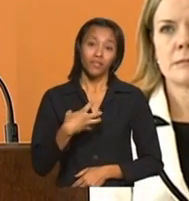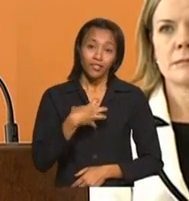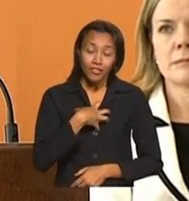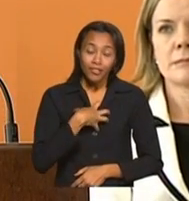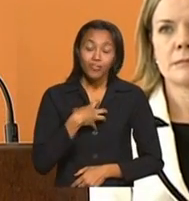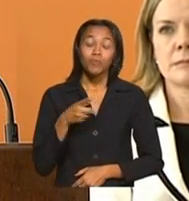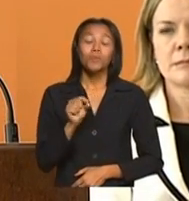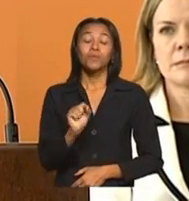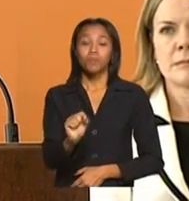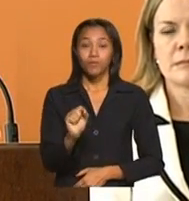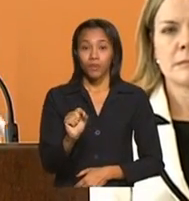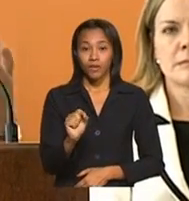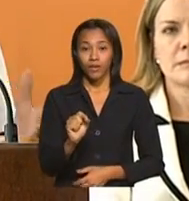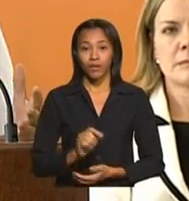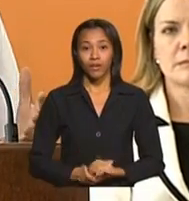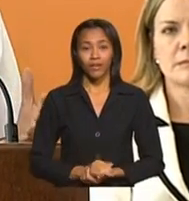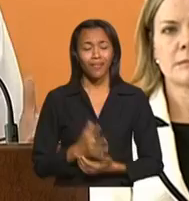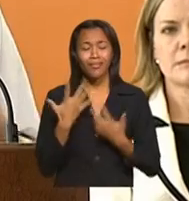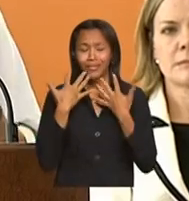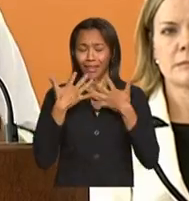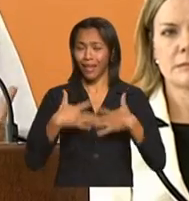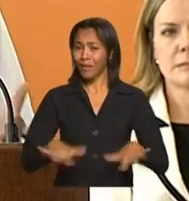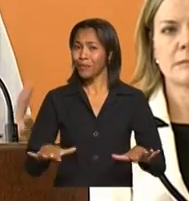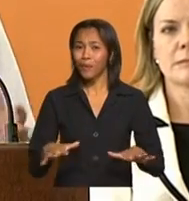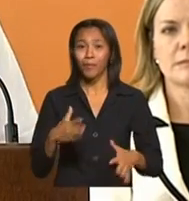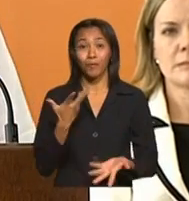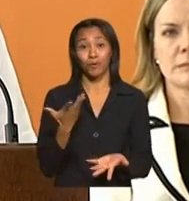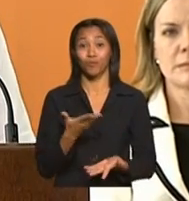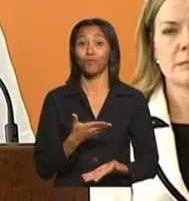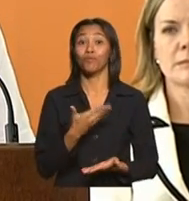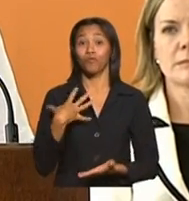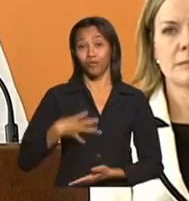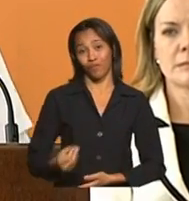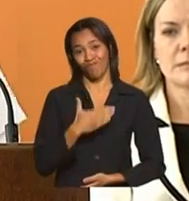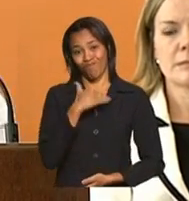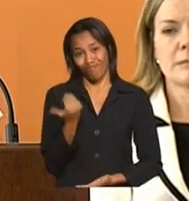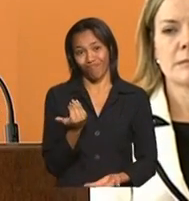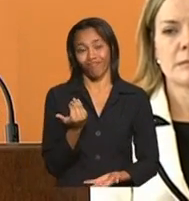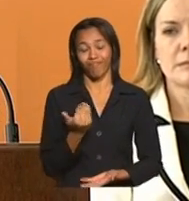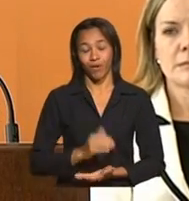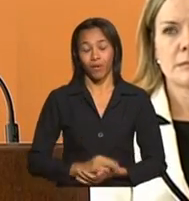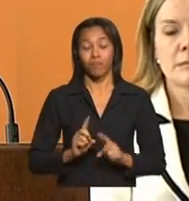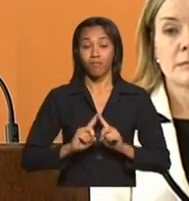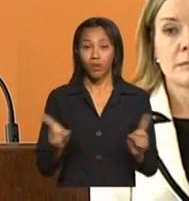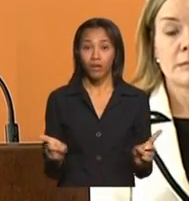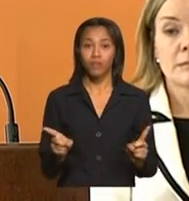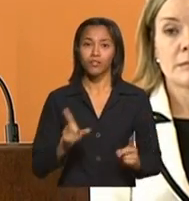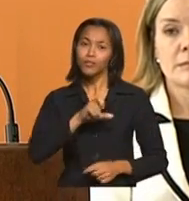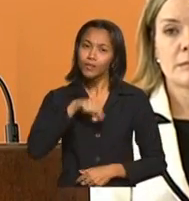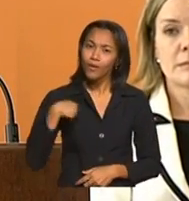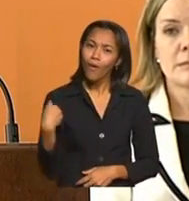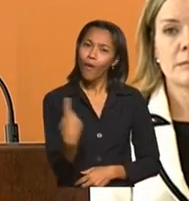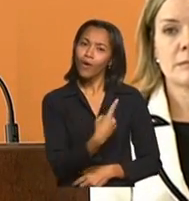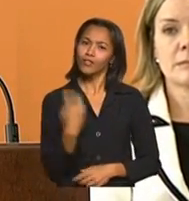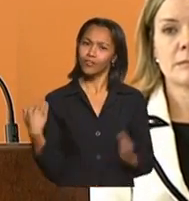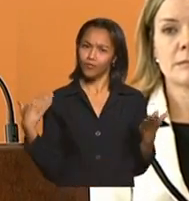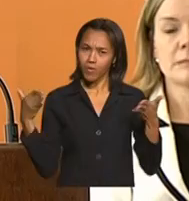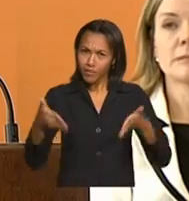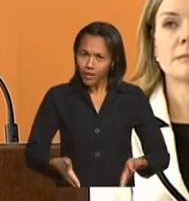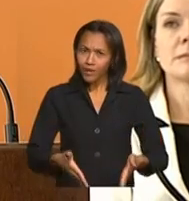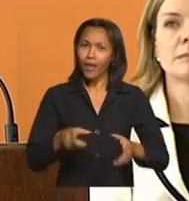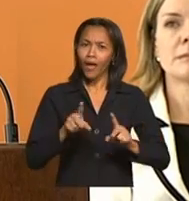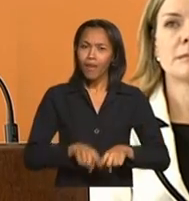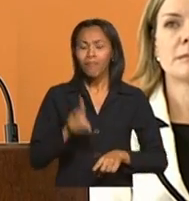coisa que é antinatural, é perder um filho. Mas nós estamos aqui para prestar